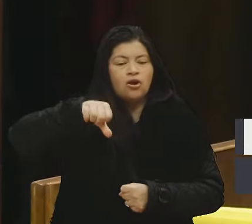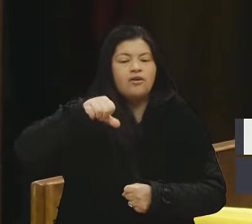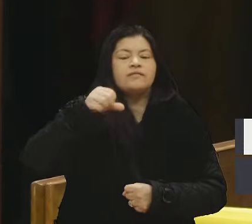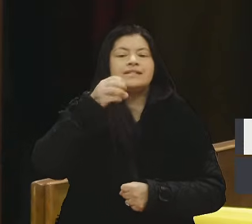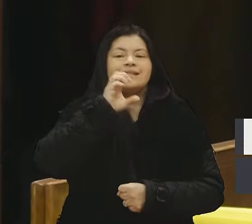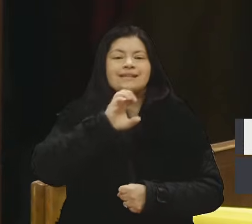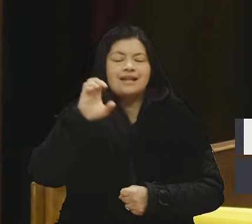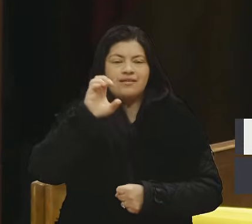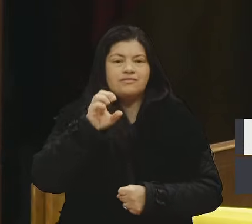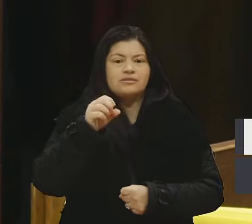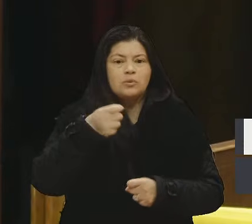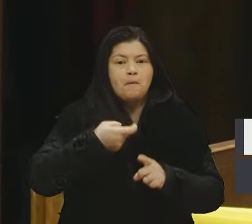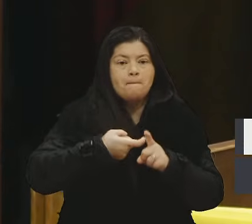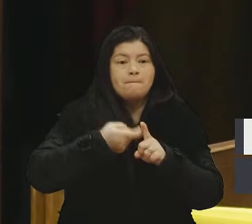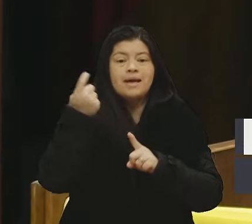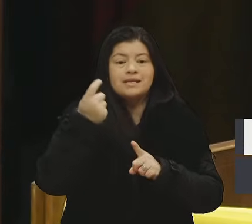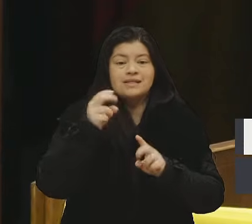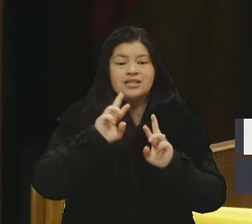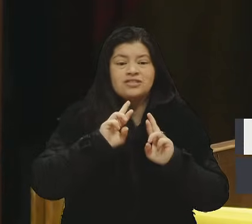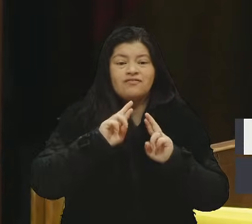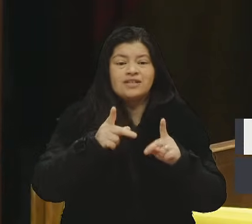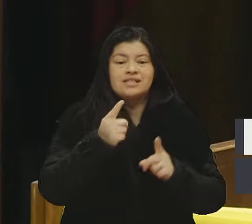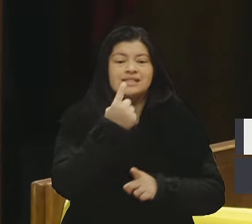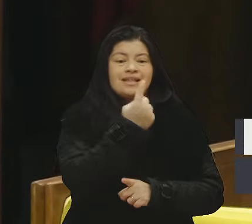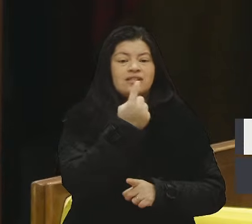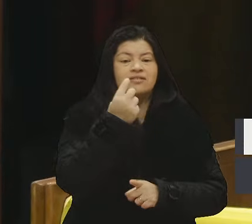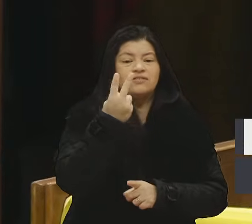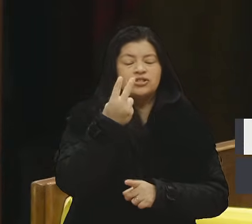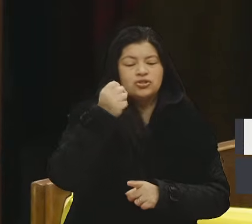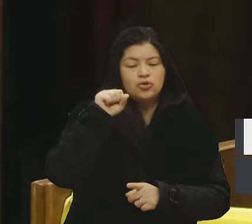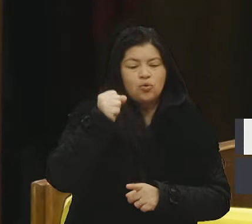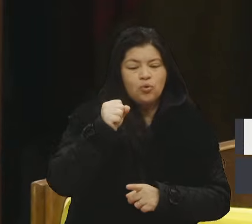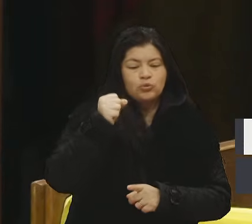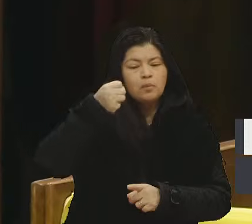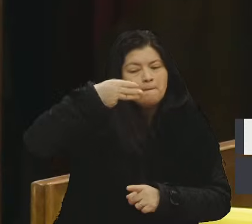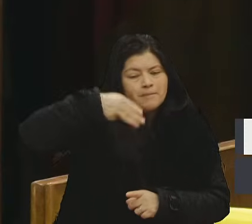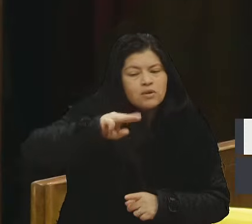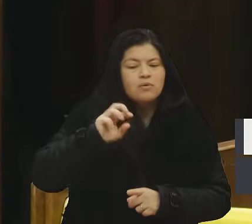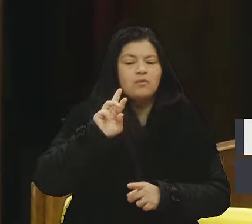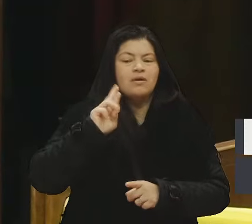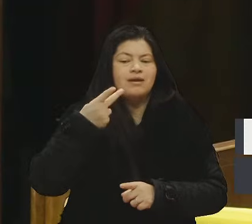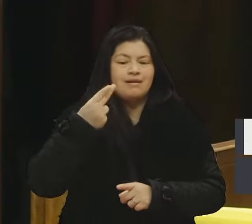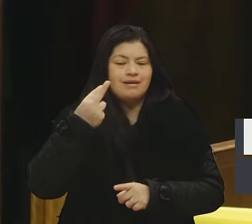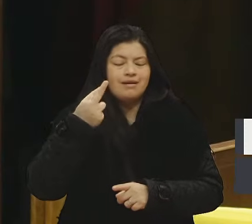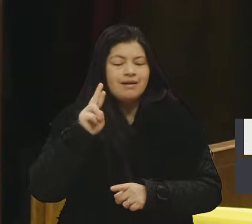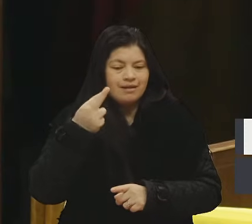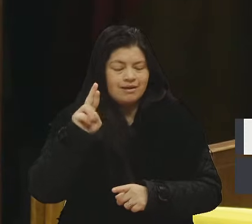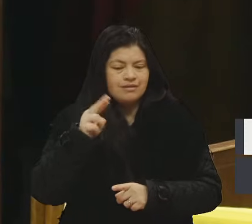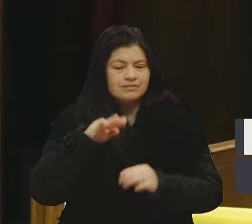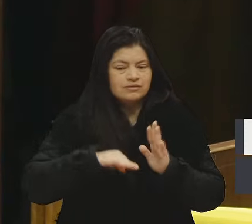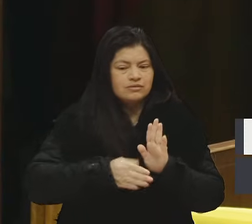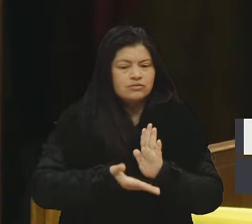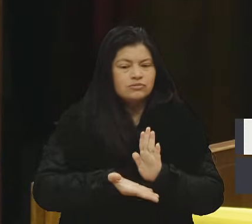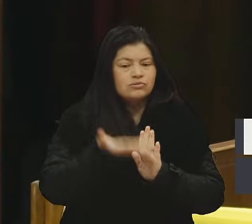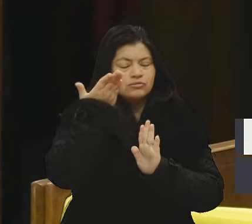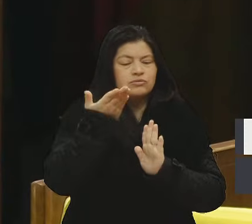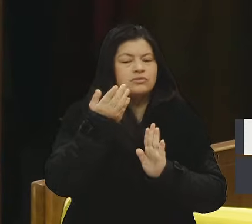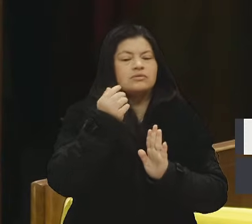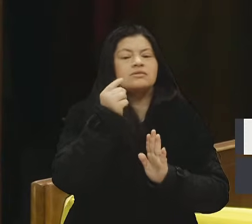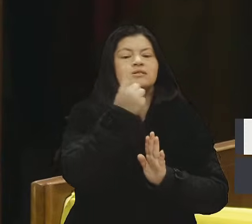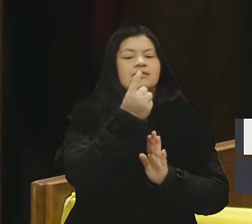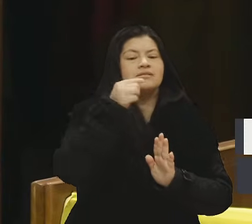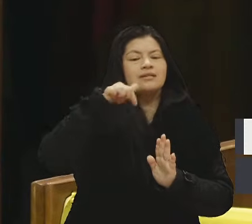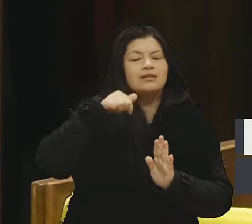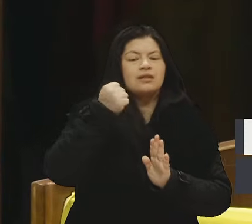1.537.349,45. Por mês, a diferença, R$ 128 mil. Basicamente, um aumento de 368%,